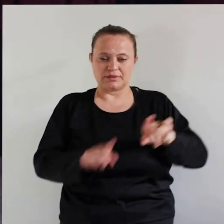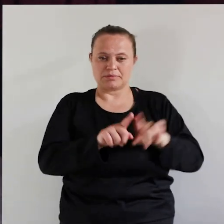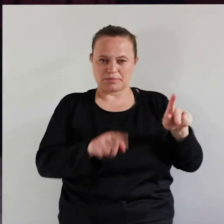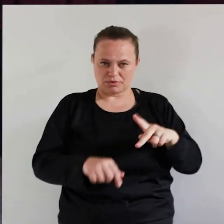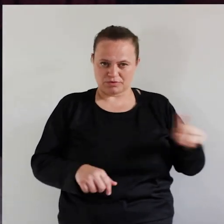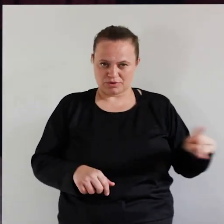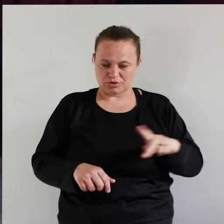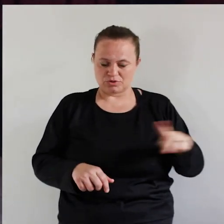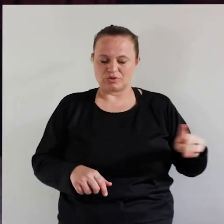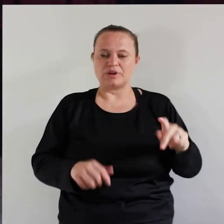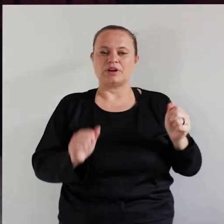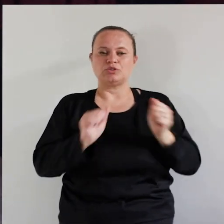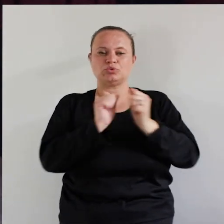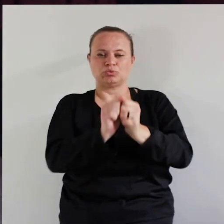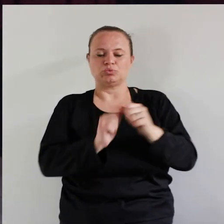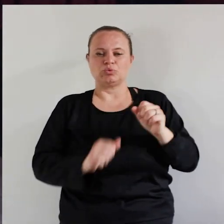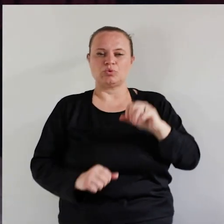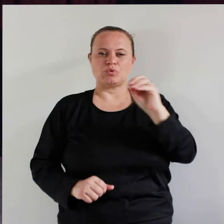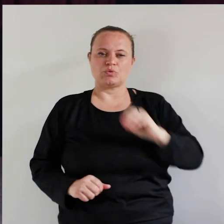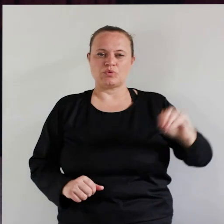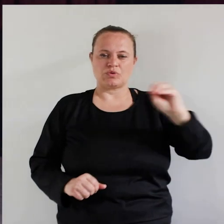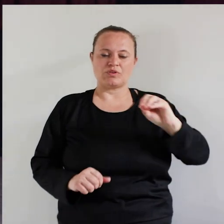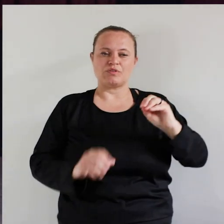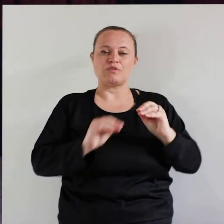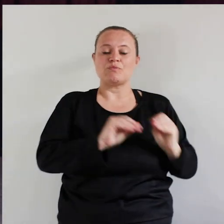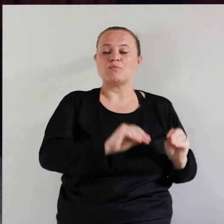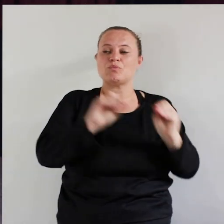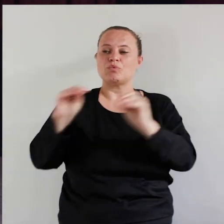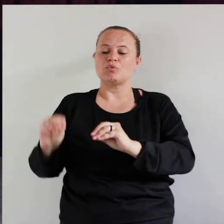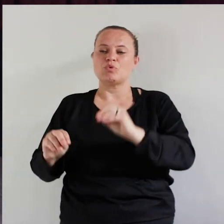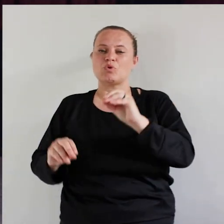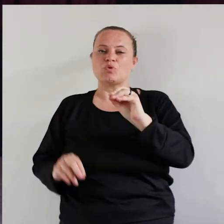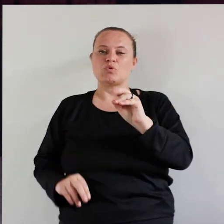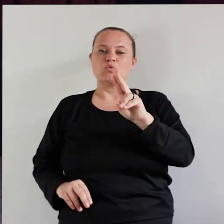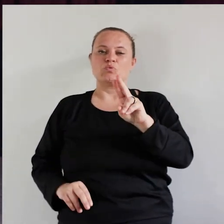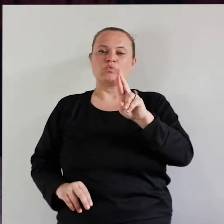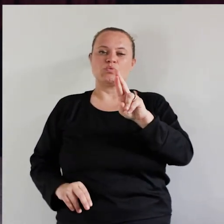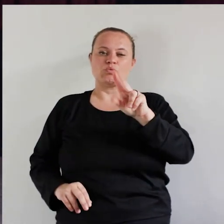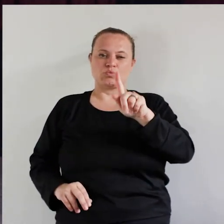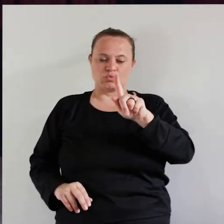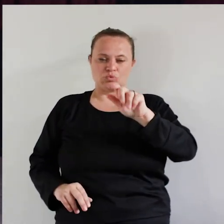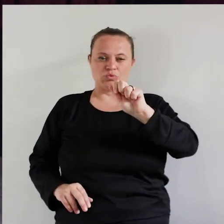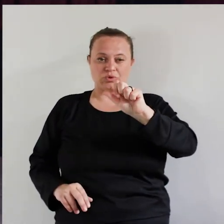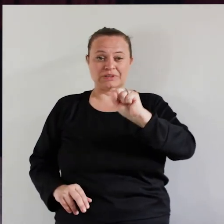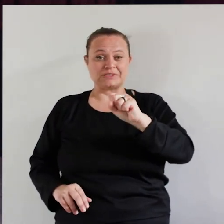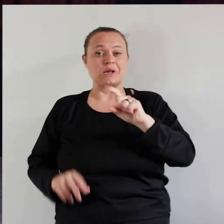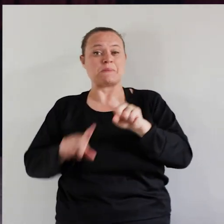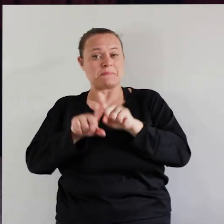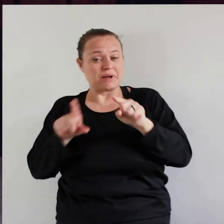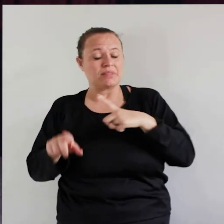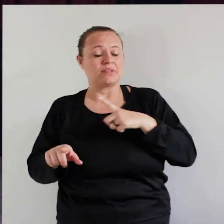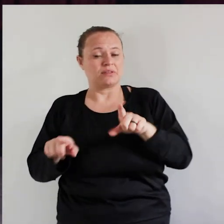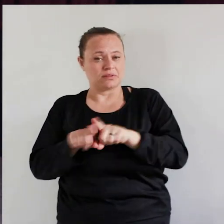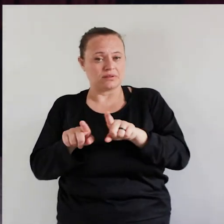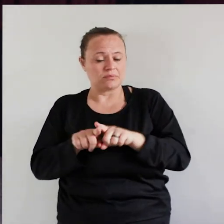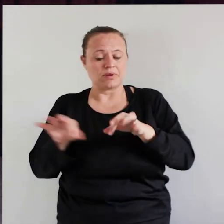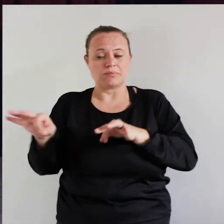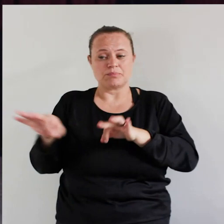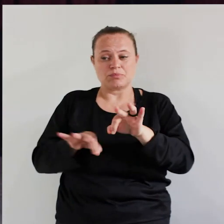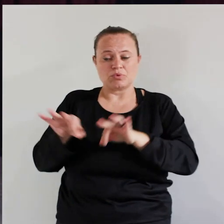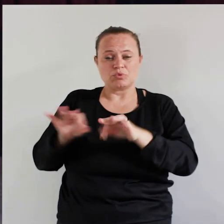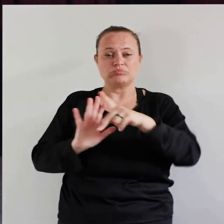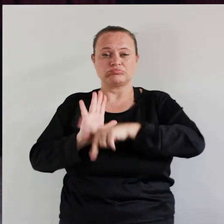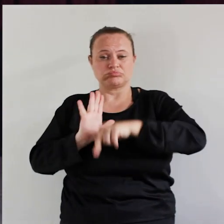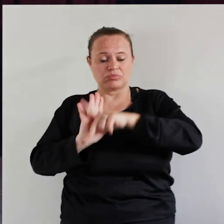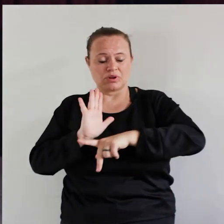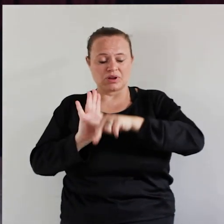colega professora que também vinculada ao observatório, Rosemary depois vai para a URGS, né? Deixou a UFSC e foi para a URGS, mas ela também tinha um